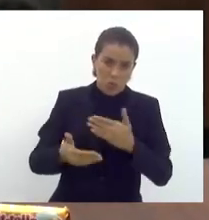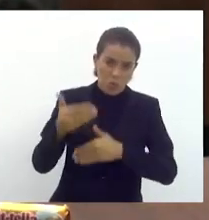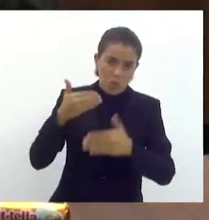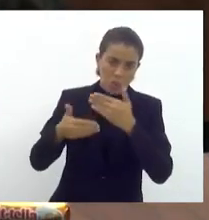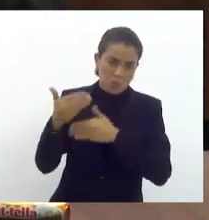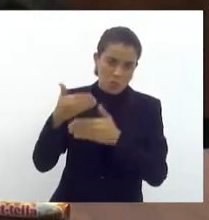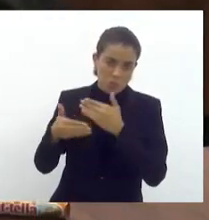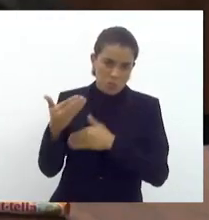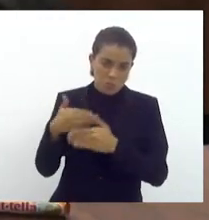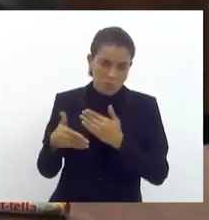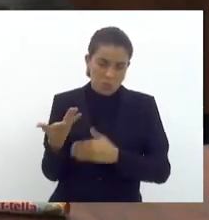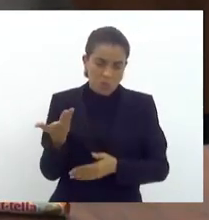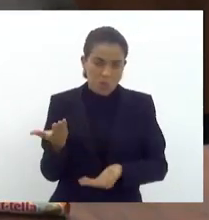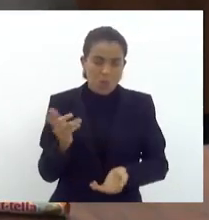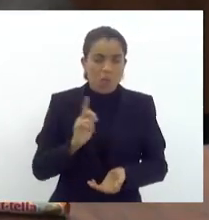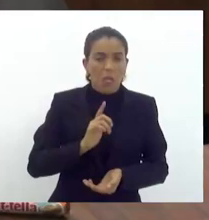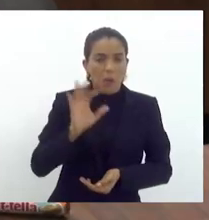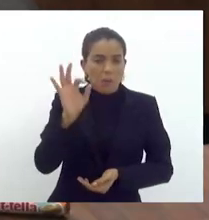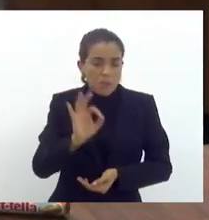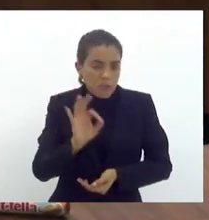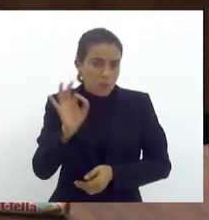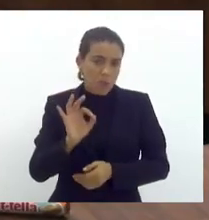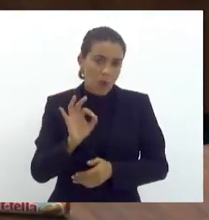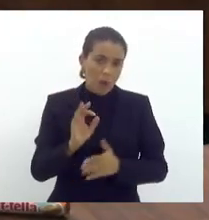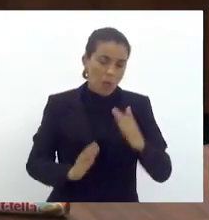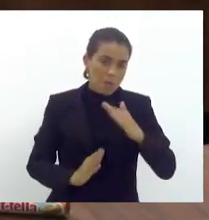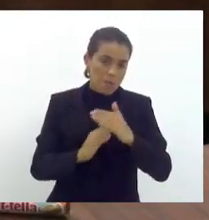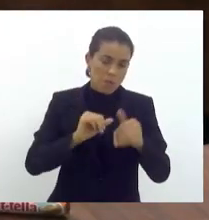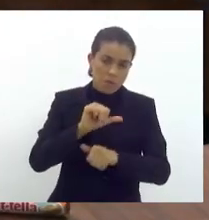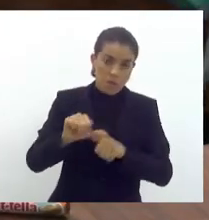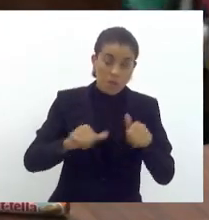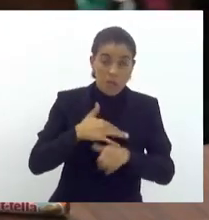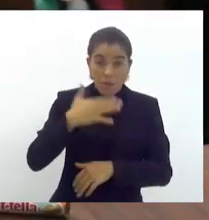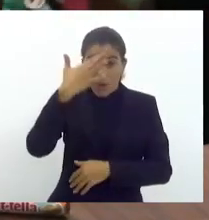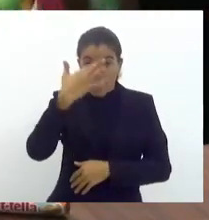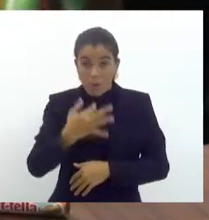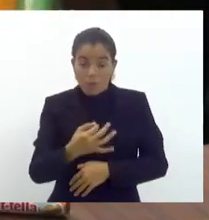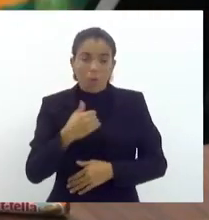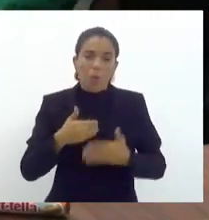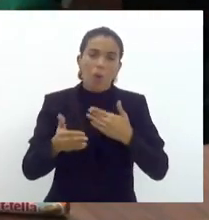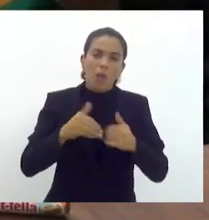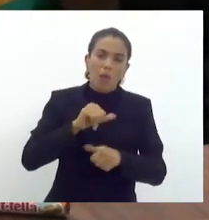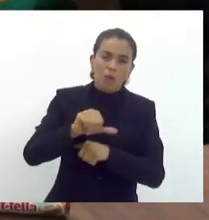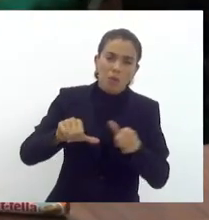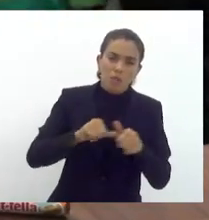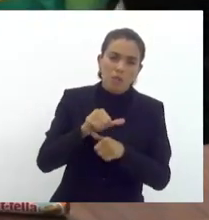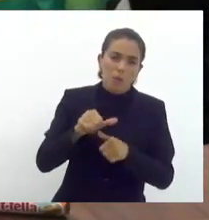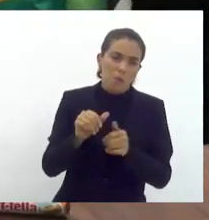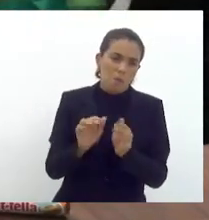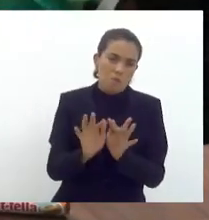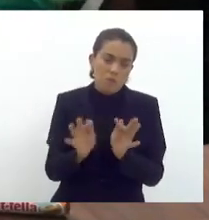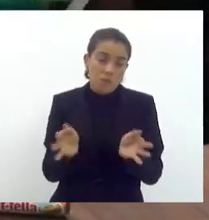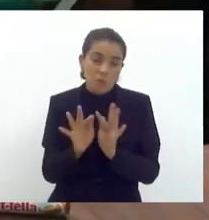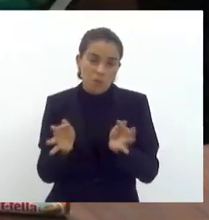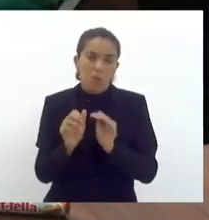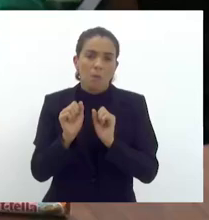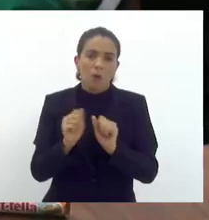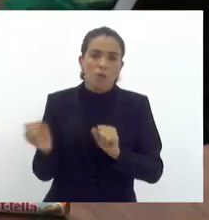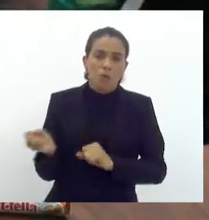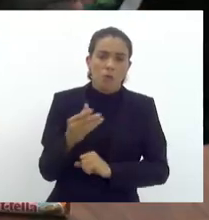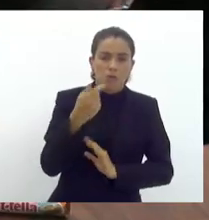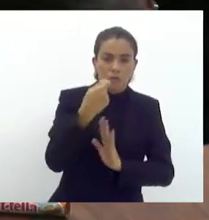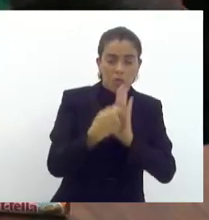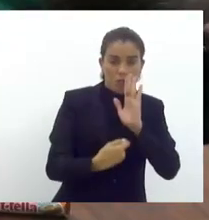que havia ali um percentual de alteração na minha concepção qualquer alteração mínima que fosse gera um novo texto